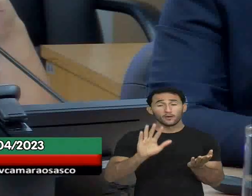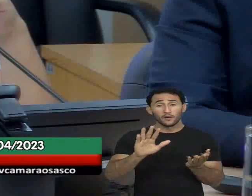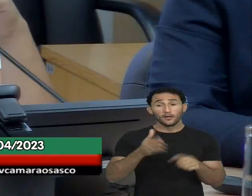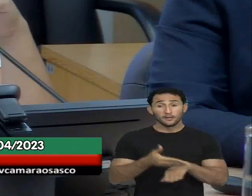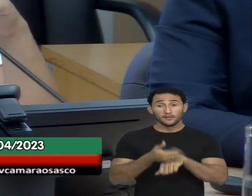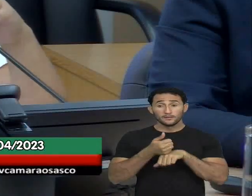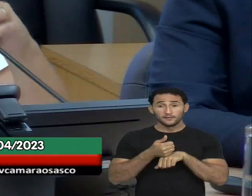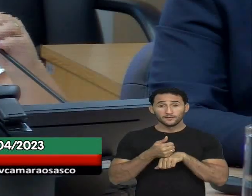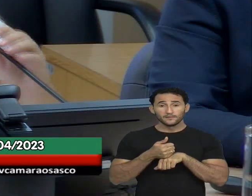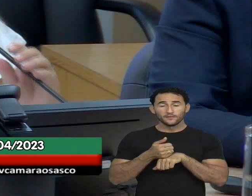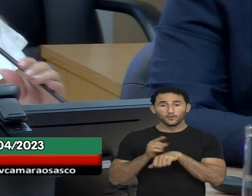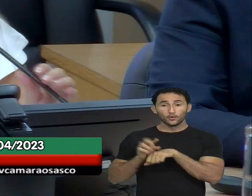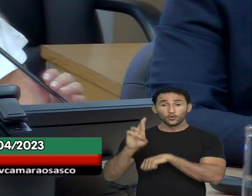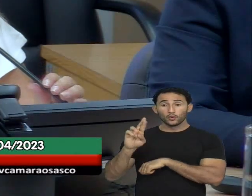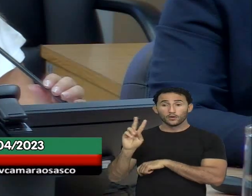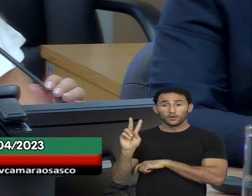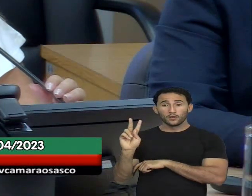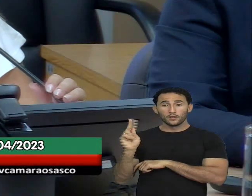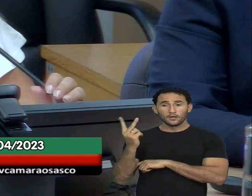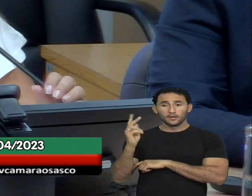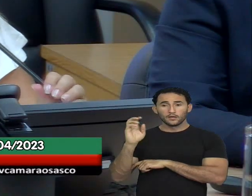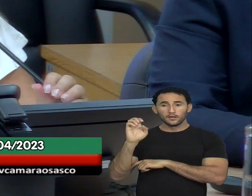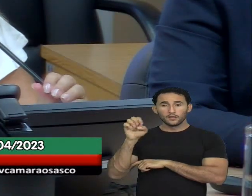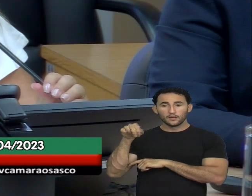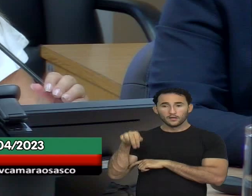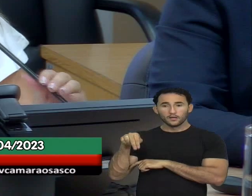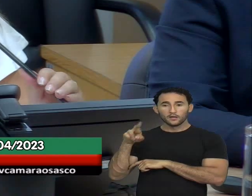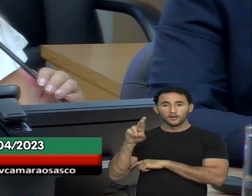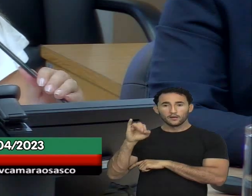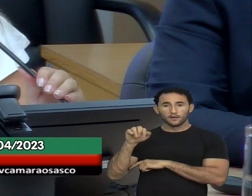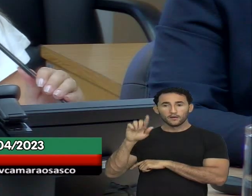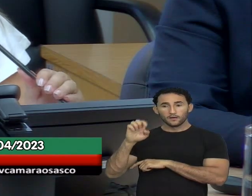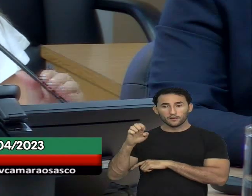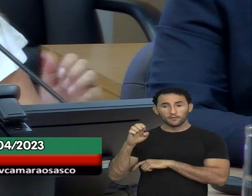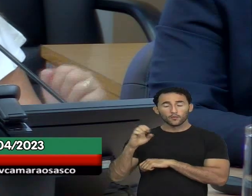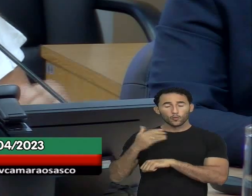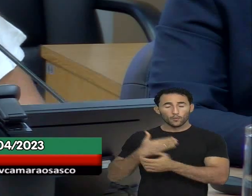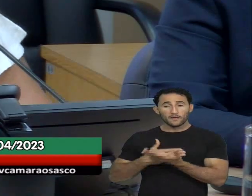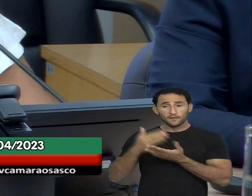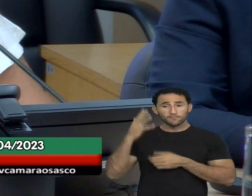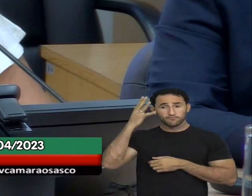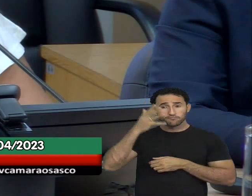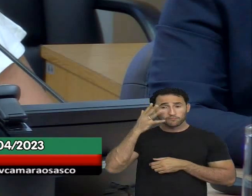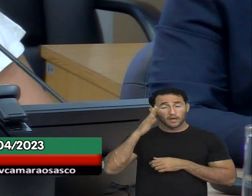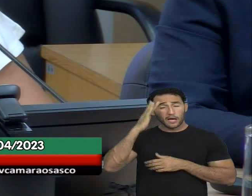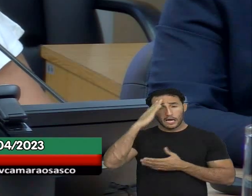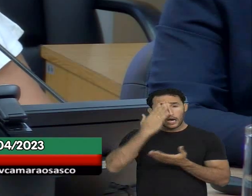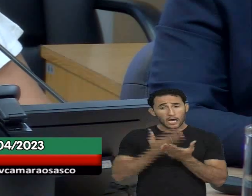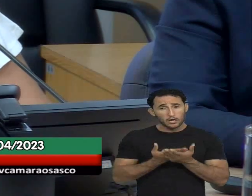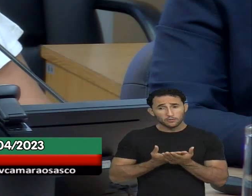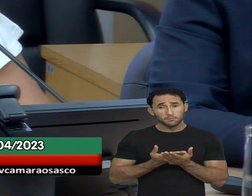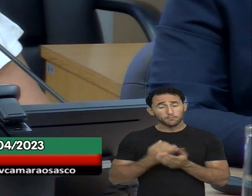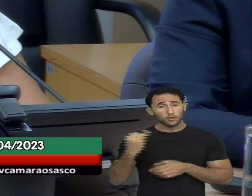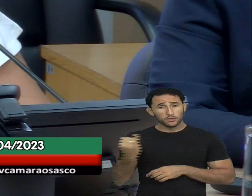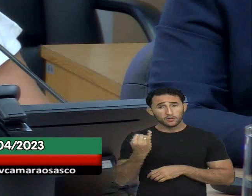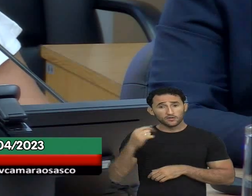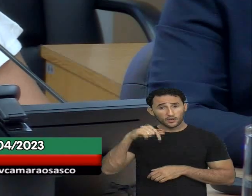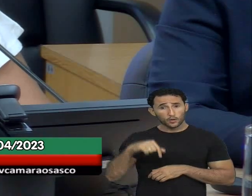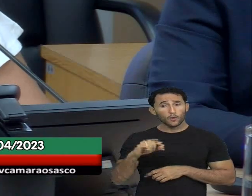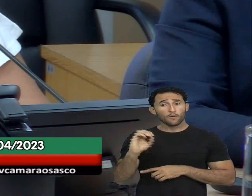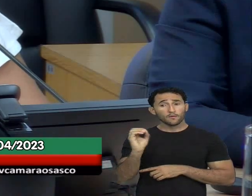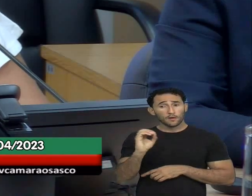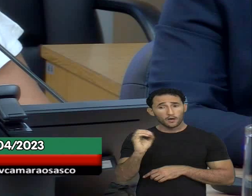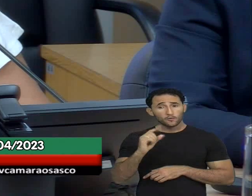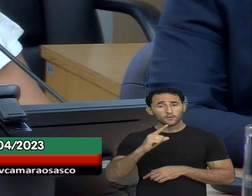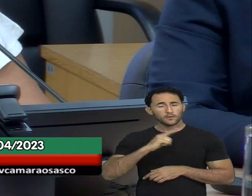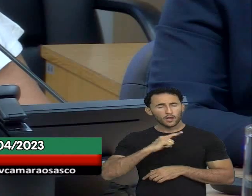para o doutor Henrique, eu acho que é importante falarmos também que em Osasco, por que Osasco